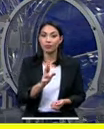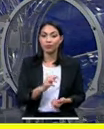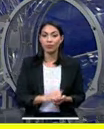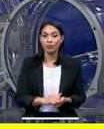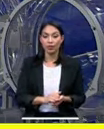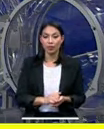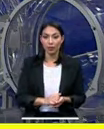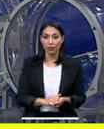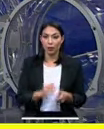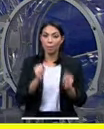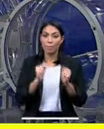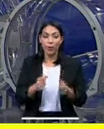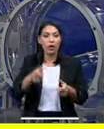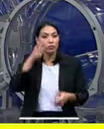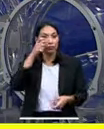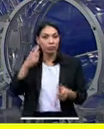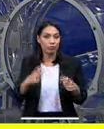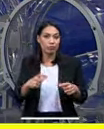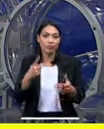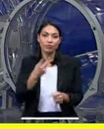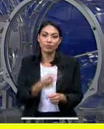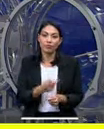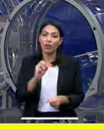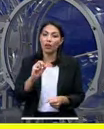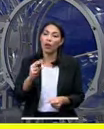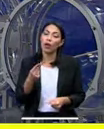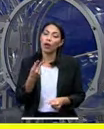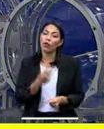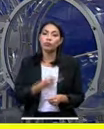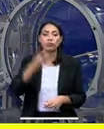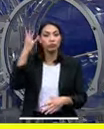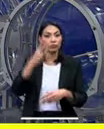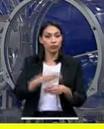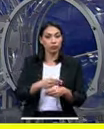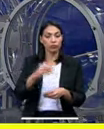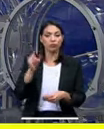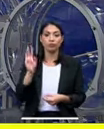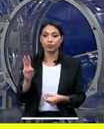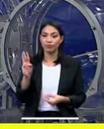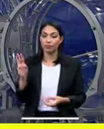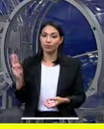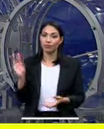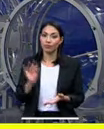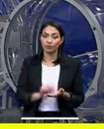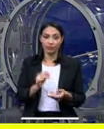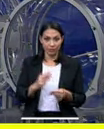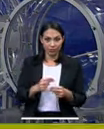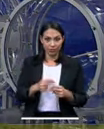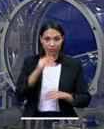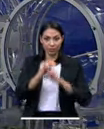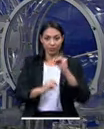as apostas vencedoras ou se o prêmio está acumulado. Basta acessar loterias.caixa.gov.br.